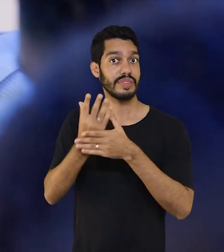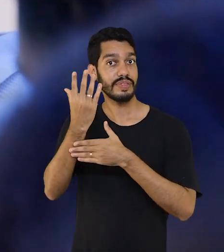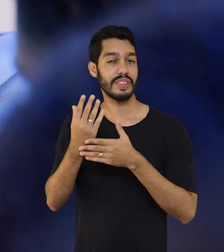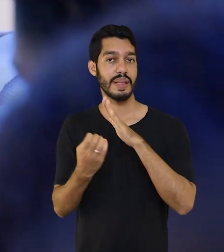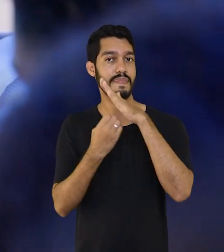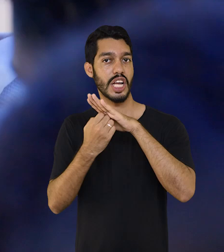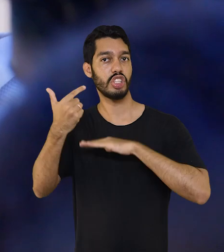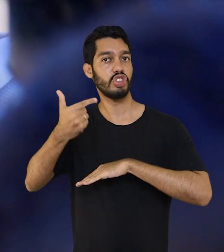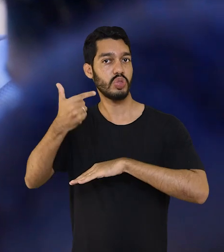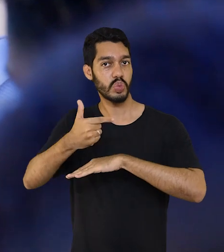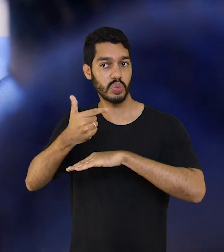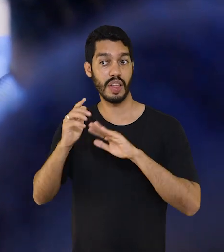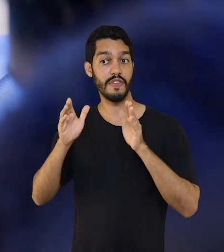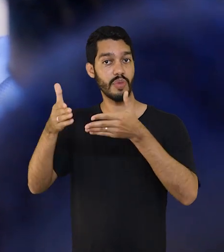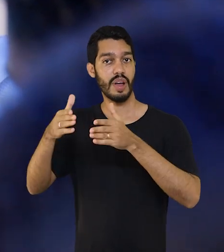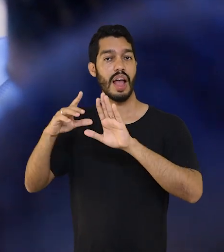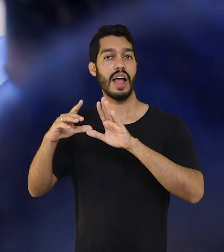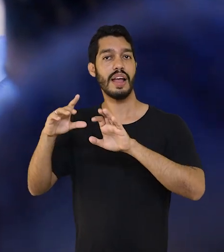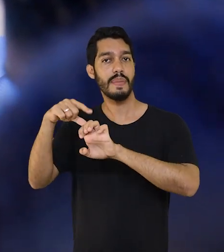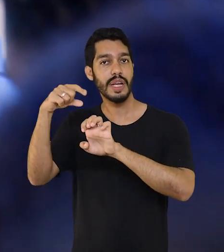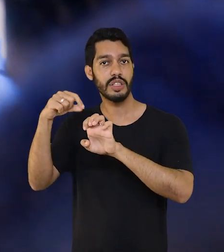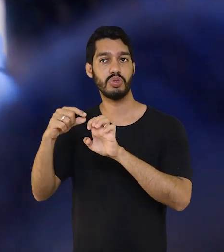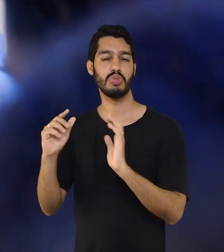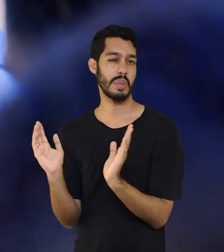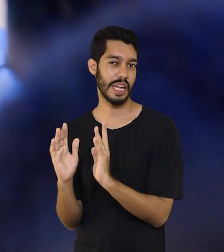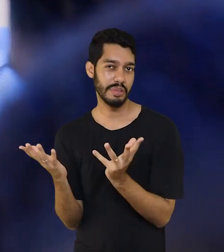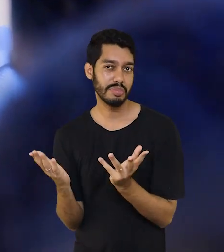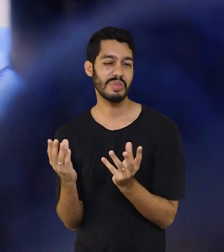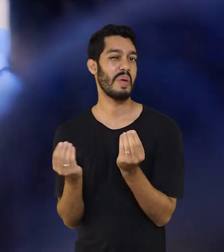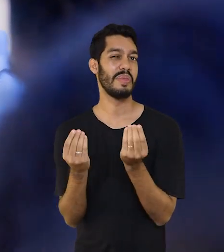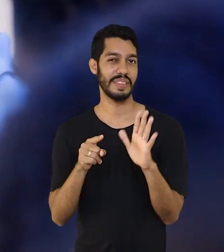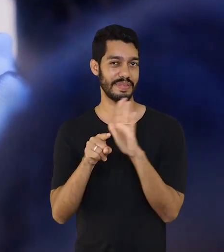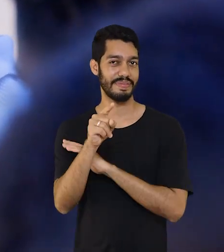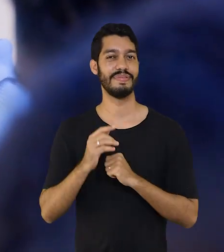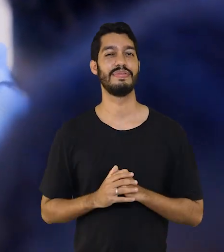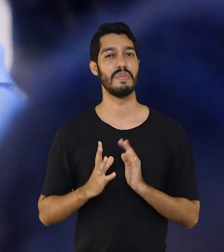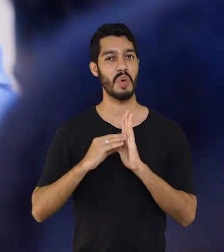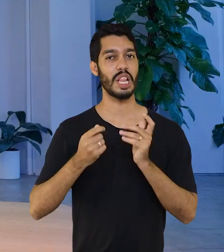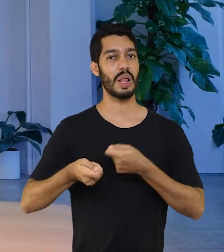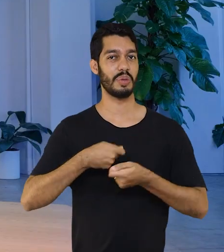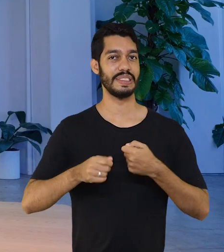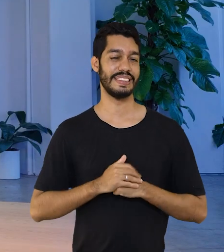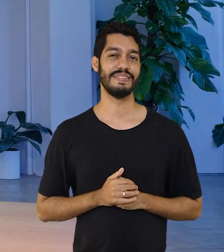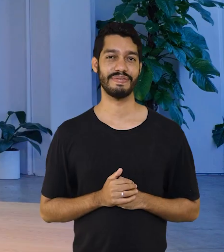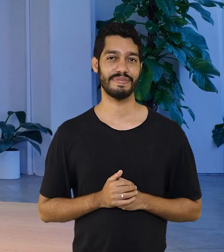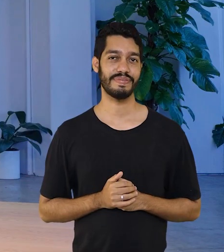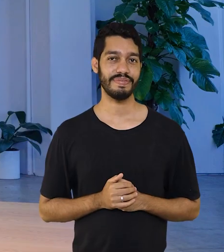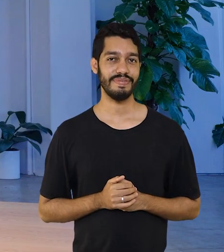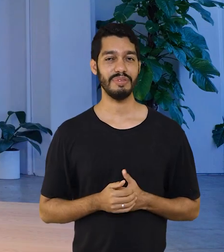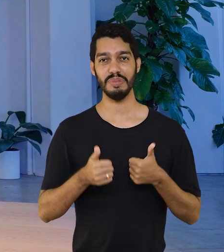criar uma segunda empresa, talvez, focar em pequenos empreendedores? Acho que essa é a pergunta. Seu modelo de